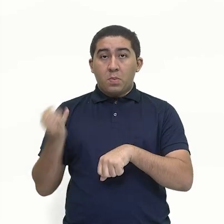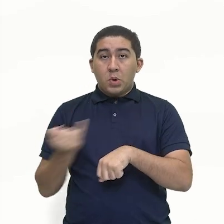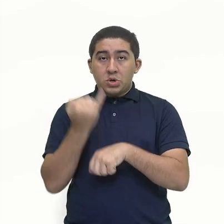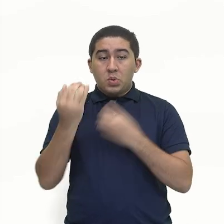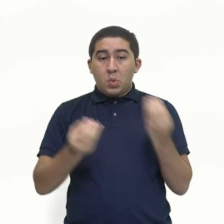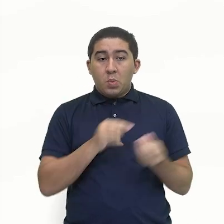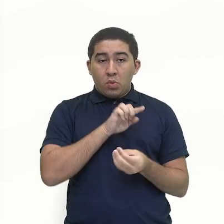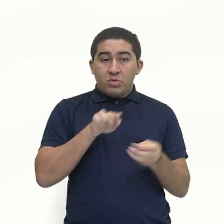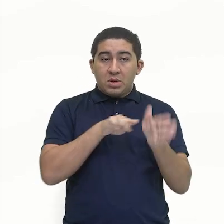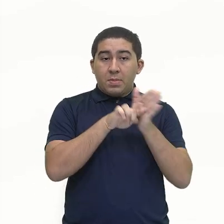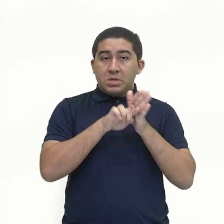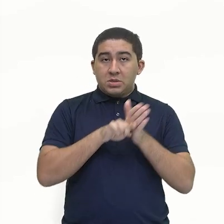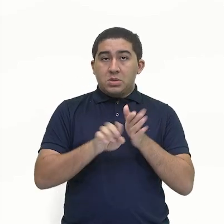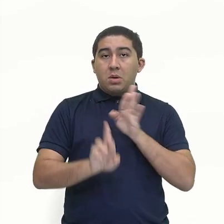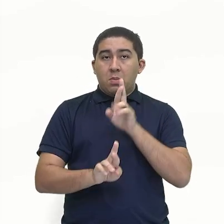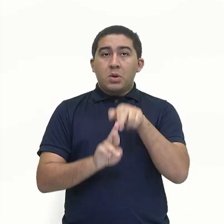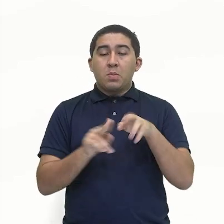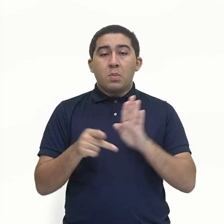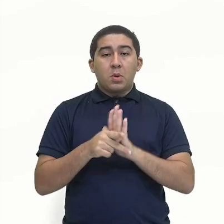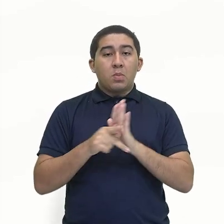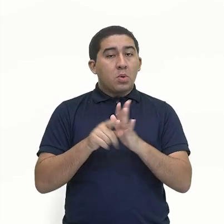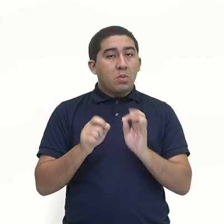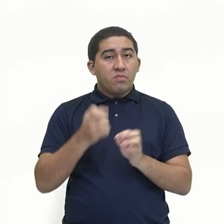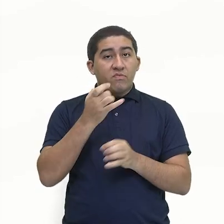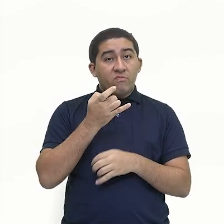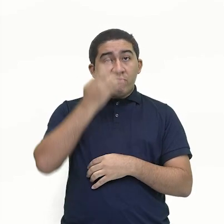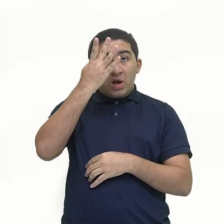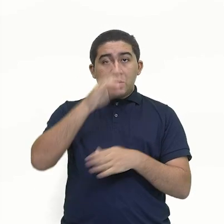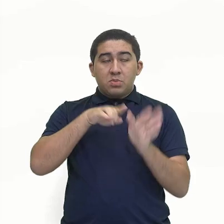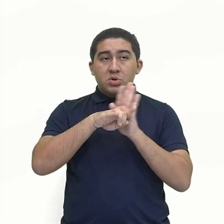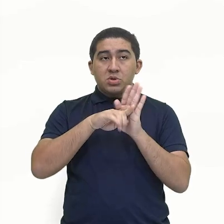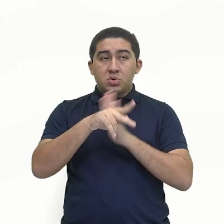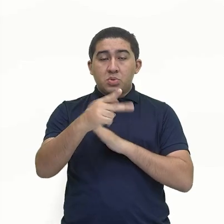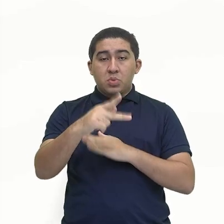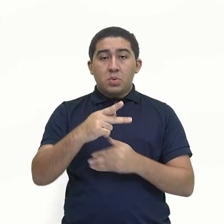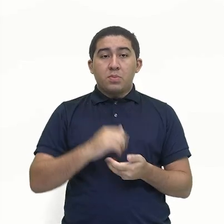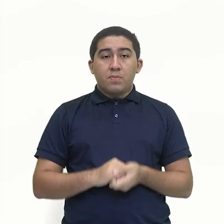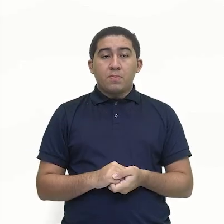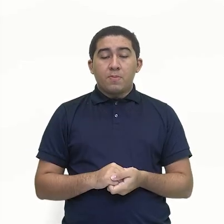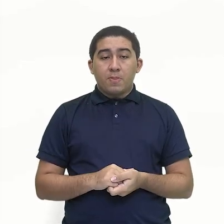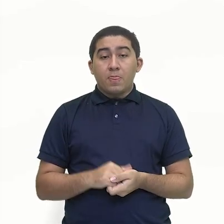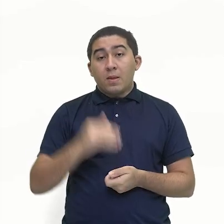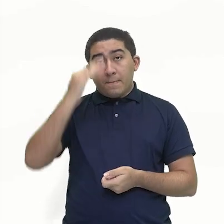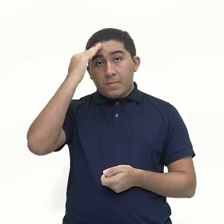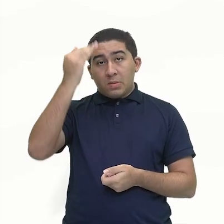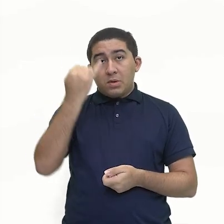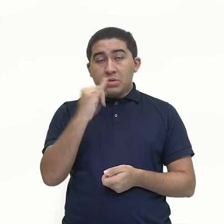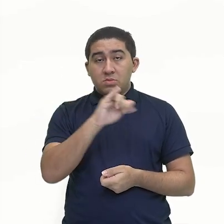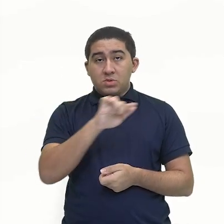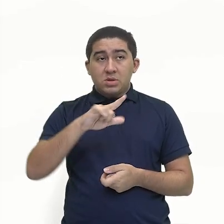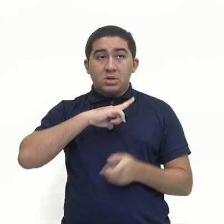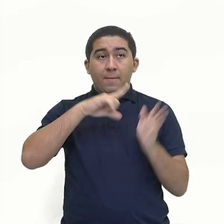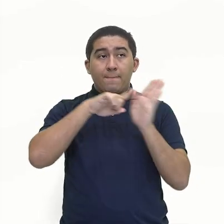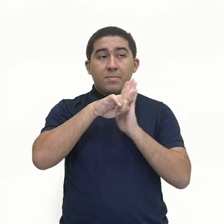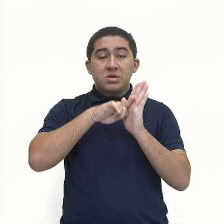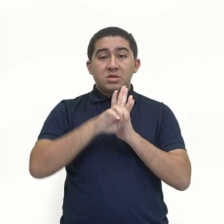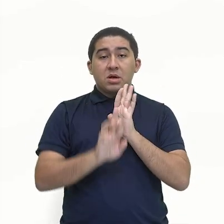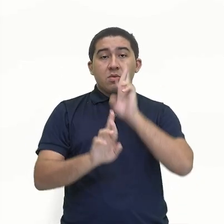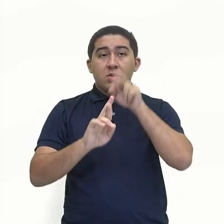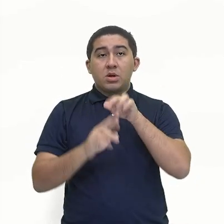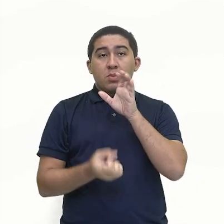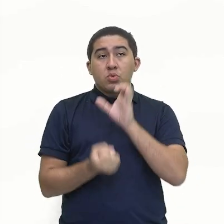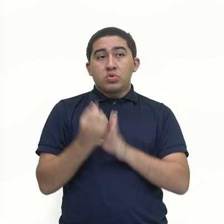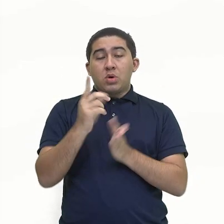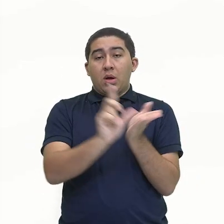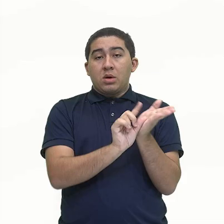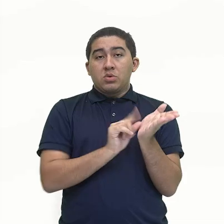vocês pesquisarem, tá? Isso vai facilitar bastante as pesquisas de vocês, especialmente quando vocês estiverem pesquisando, produzindo